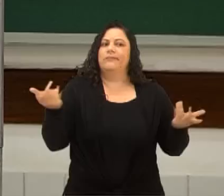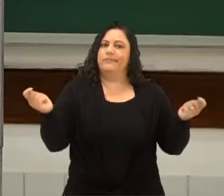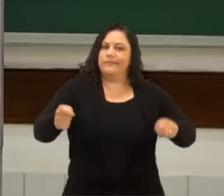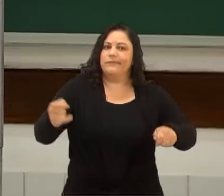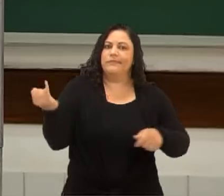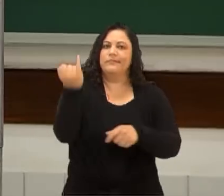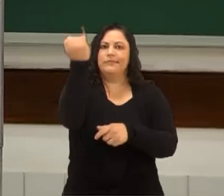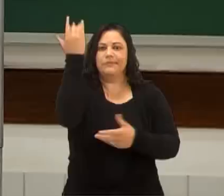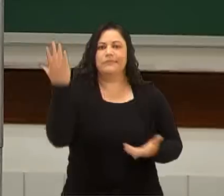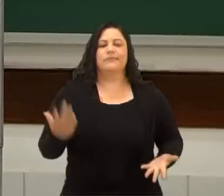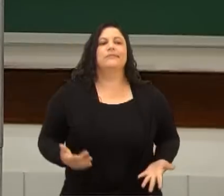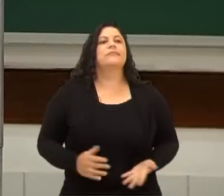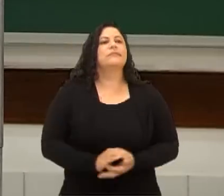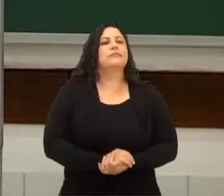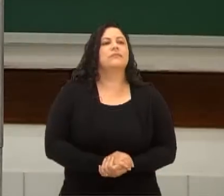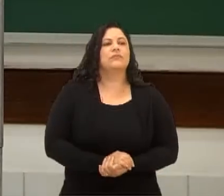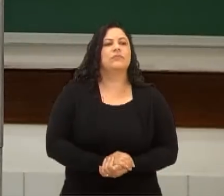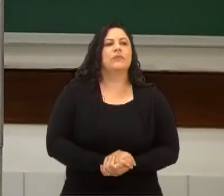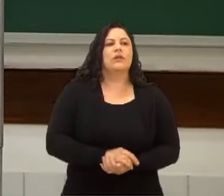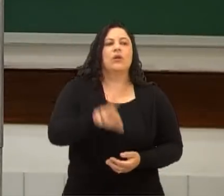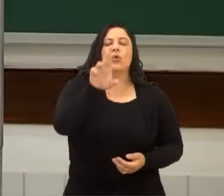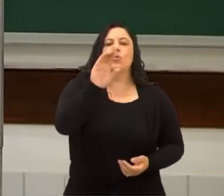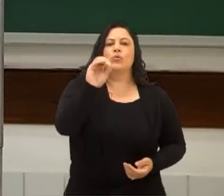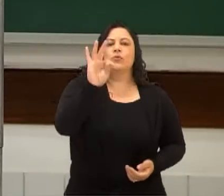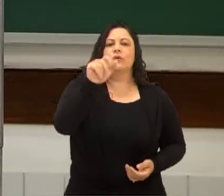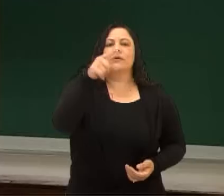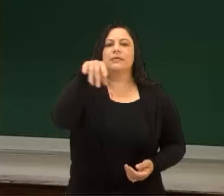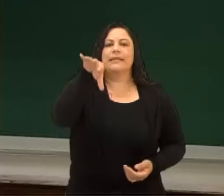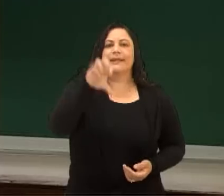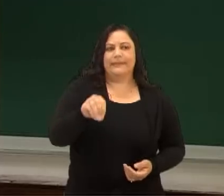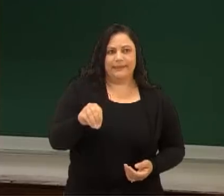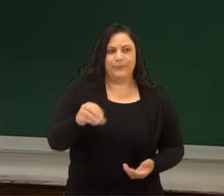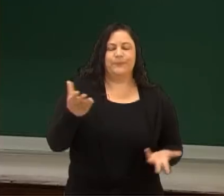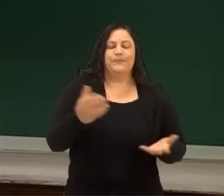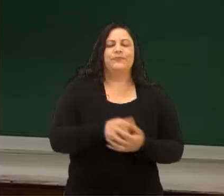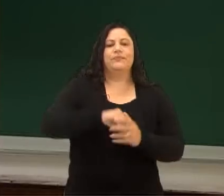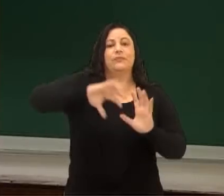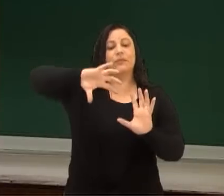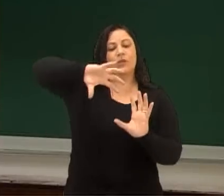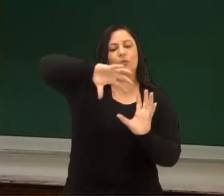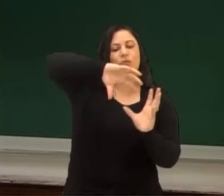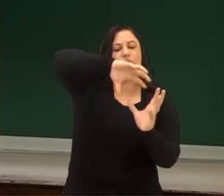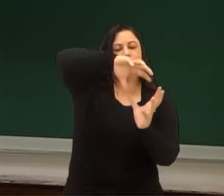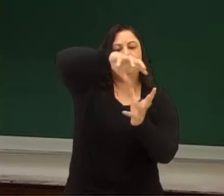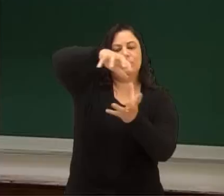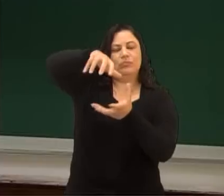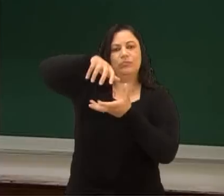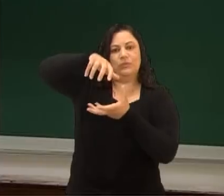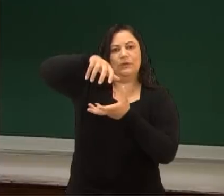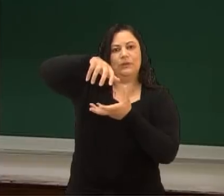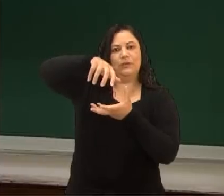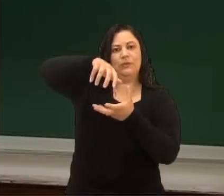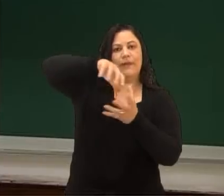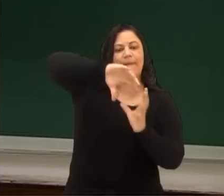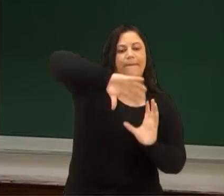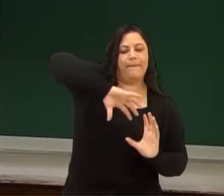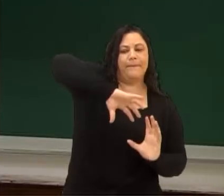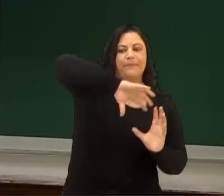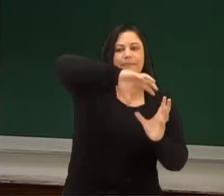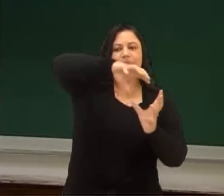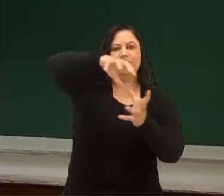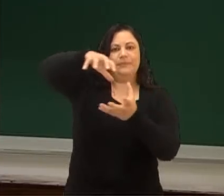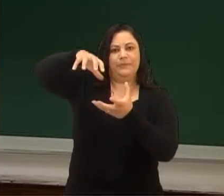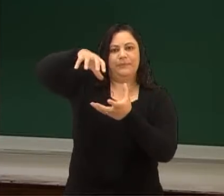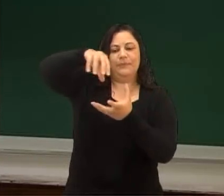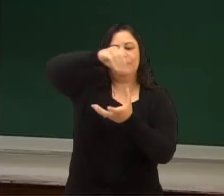de rotação. O movimento de rotação é o movimento que a Terra realiza em torno do seu próprio eixo, ou